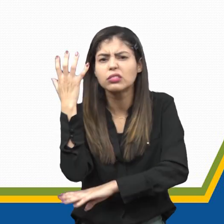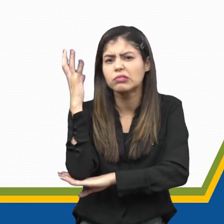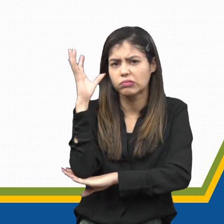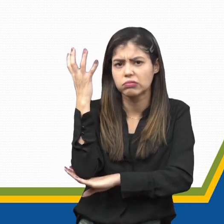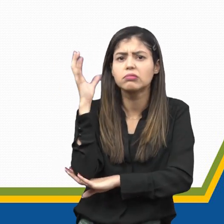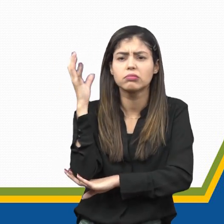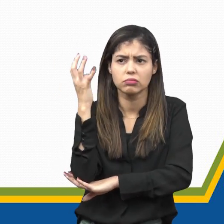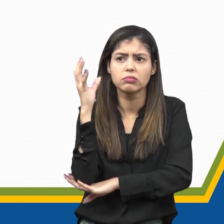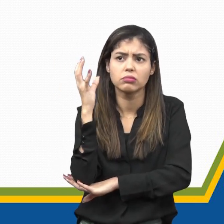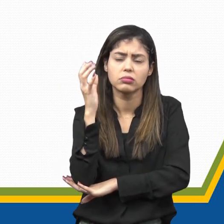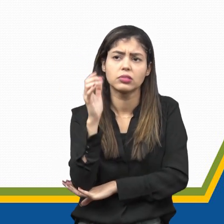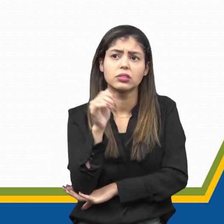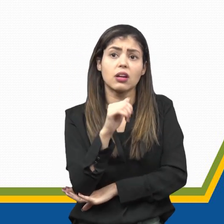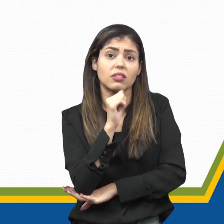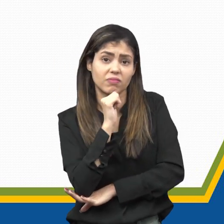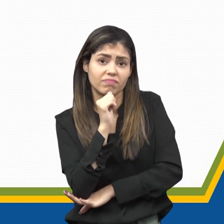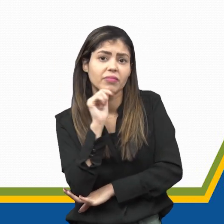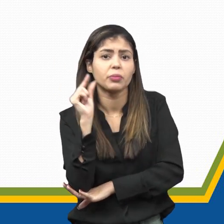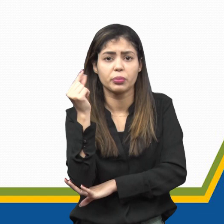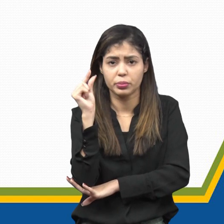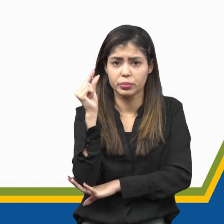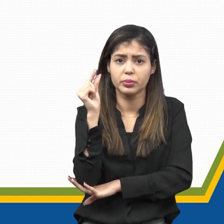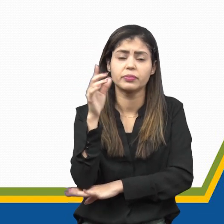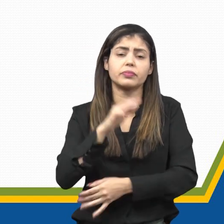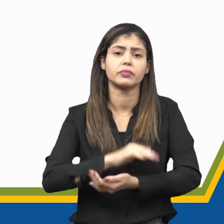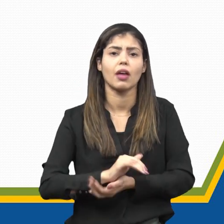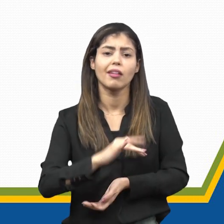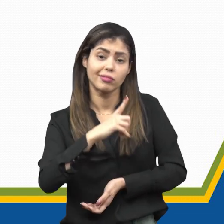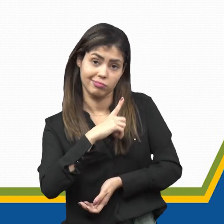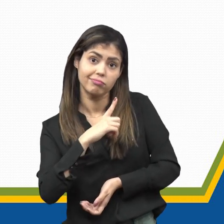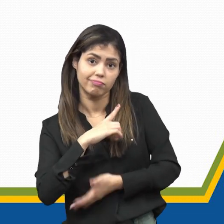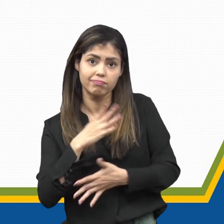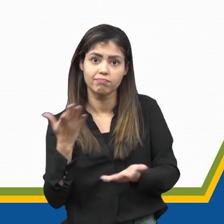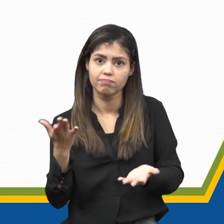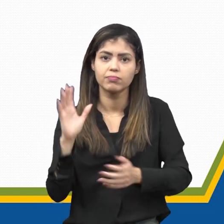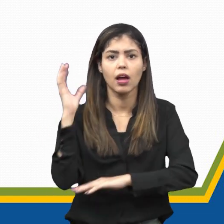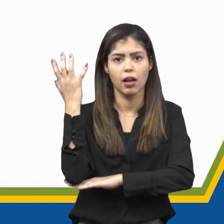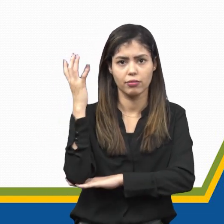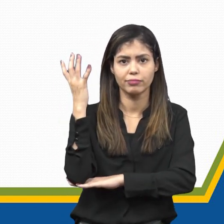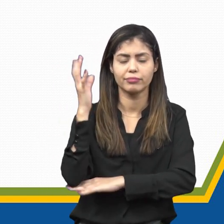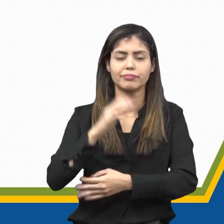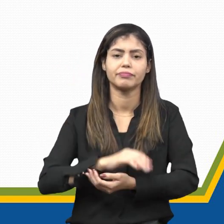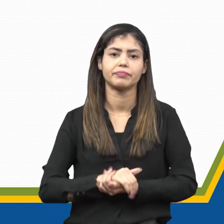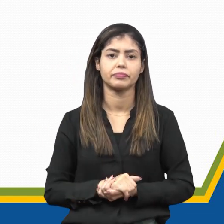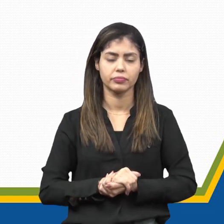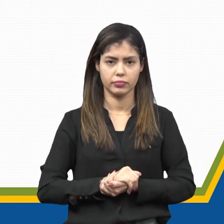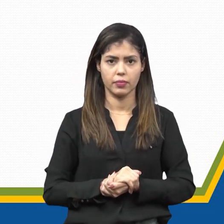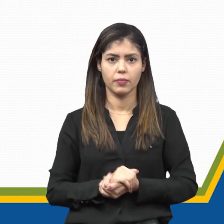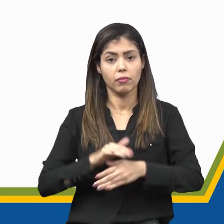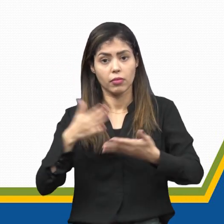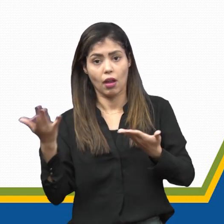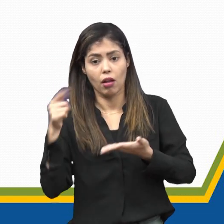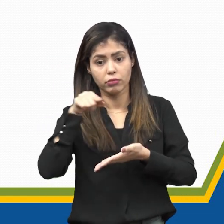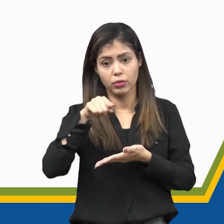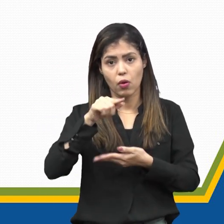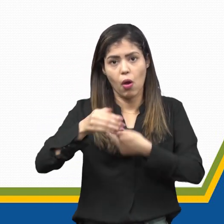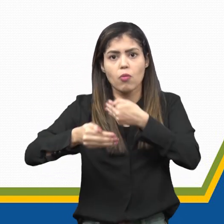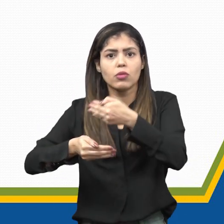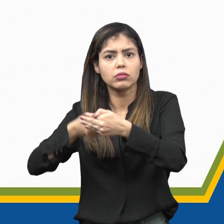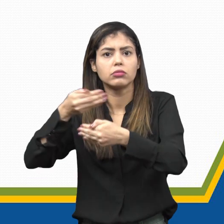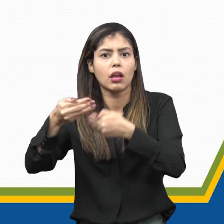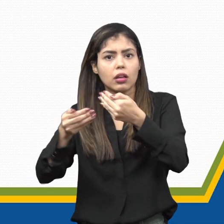assim, poucas regiões ainda que contém, né, essa árvore. Então, esse processo